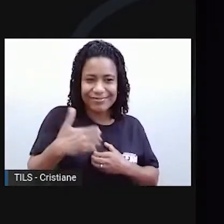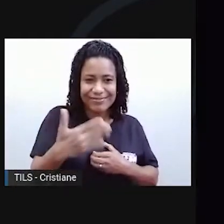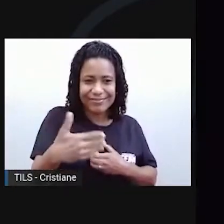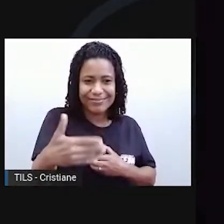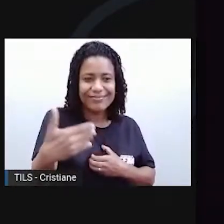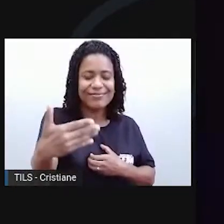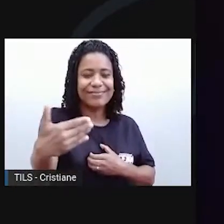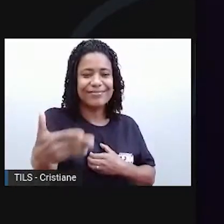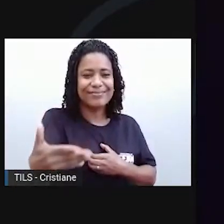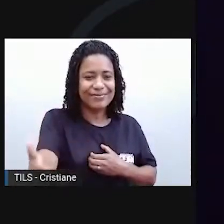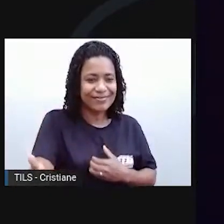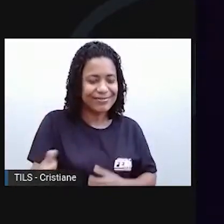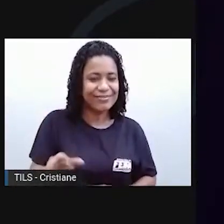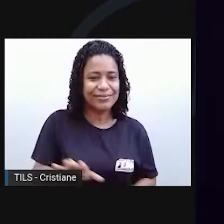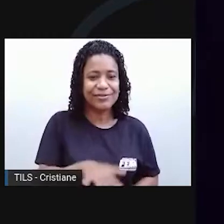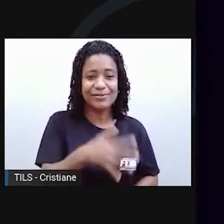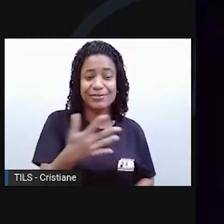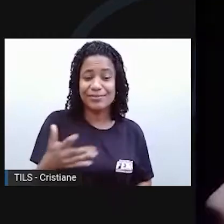corpo.